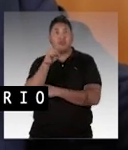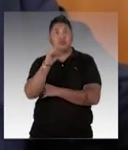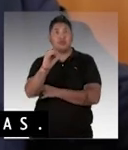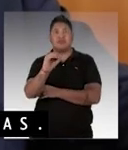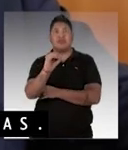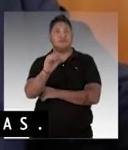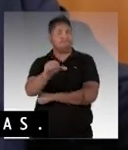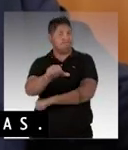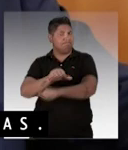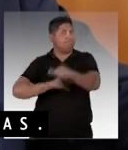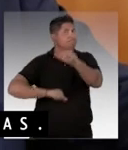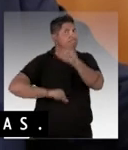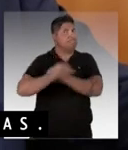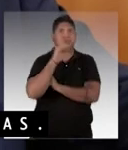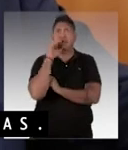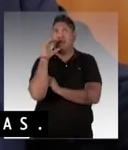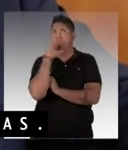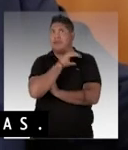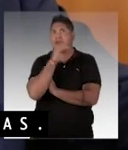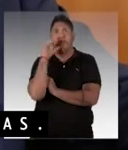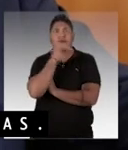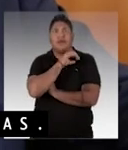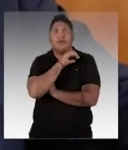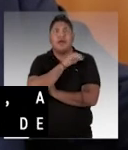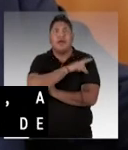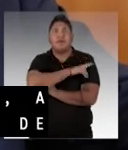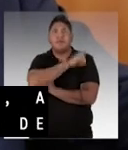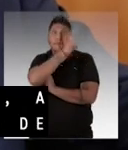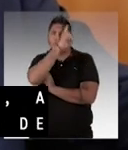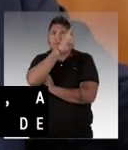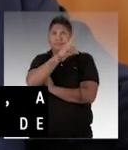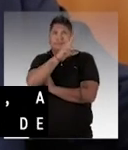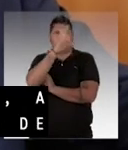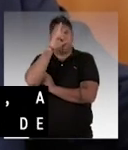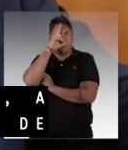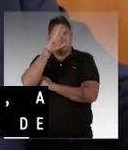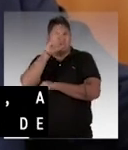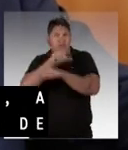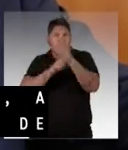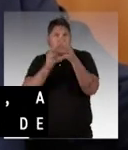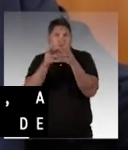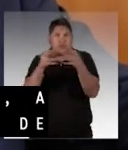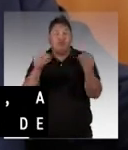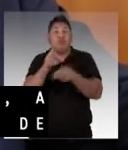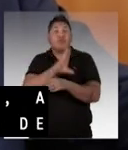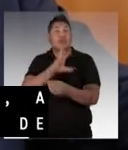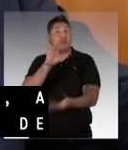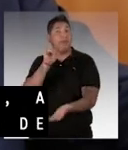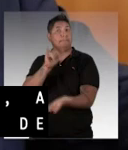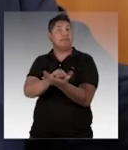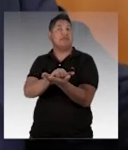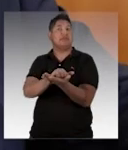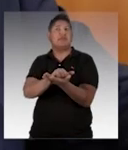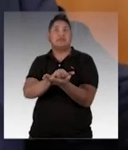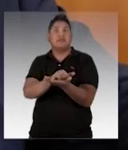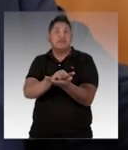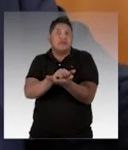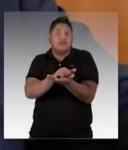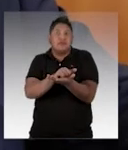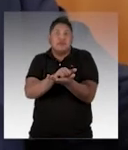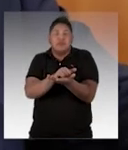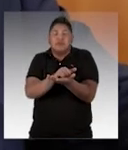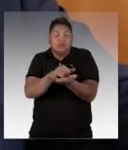mundo VUCA, de mudanças muito rápidas, a própria uberização, a precarização a partir de aplicativos